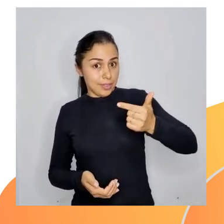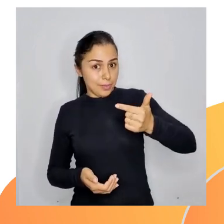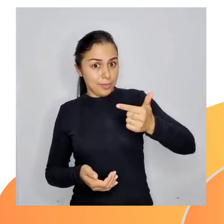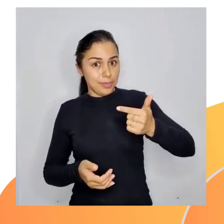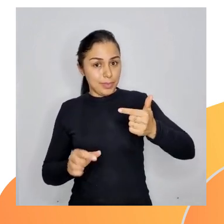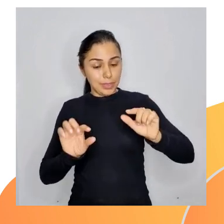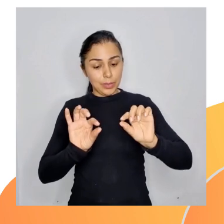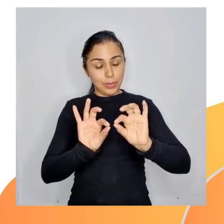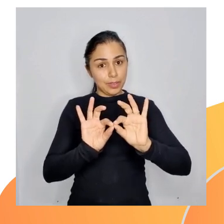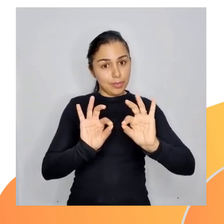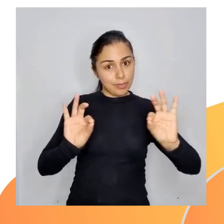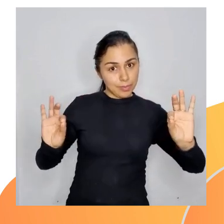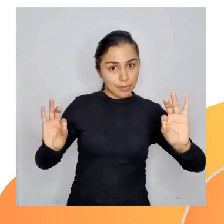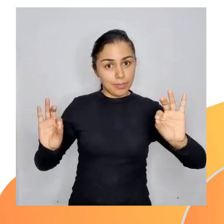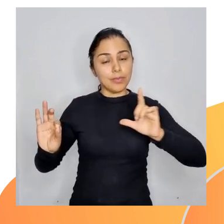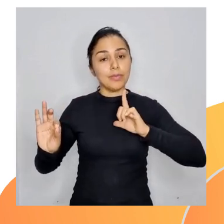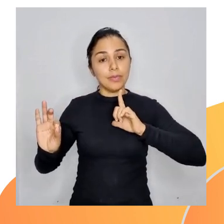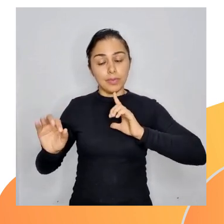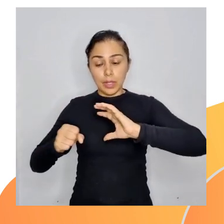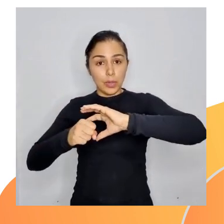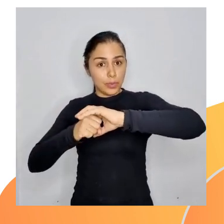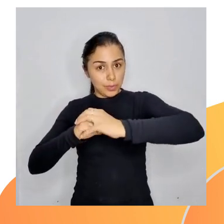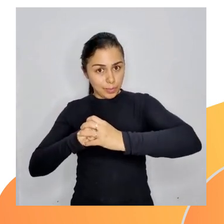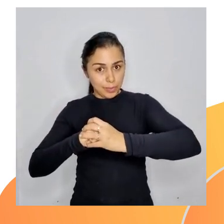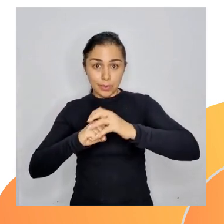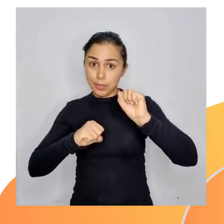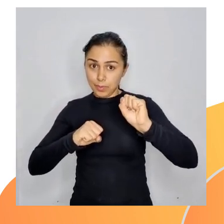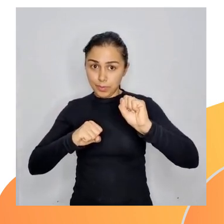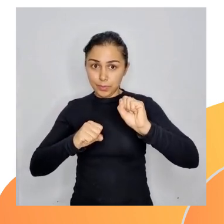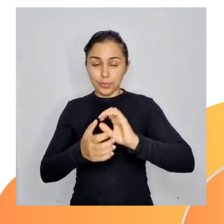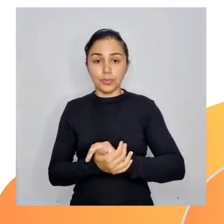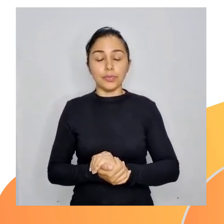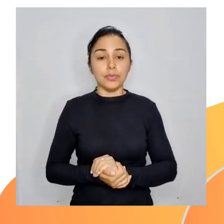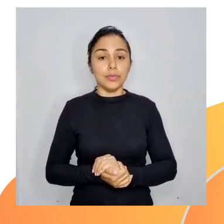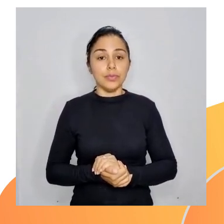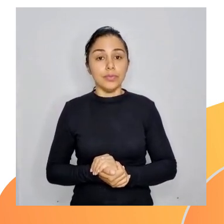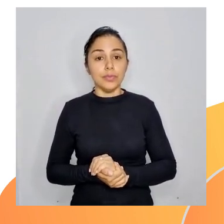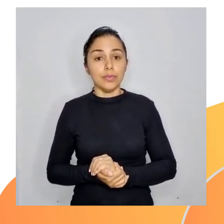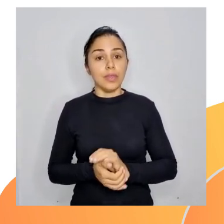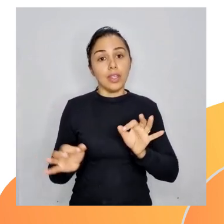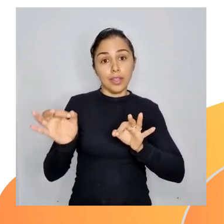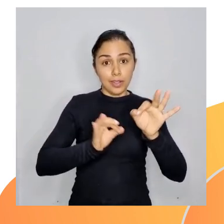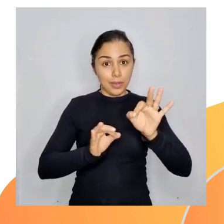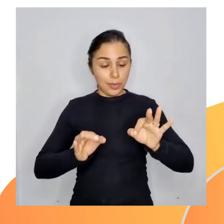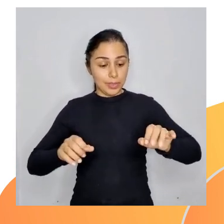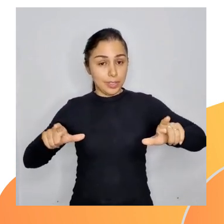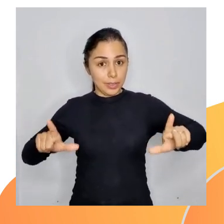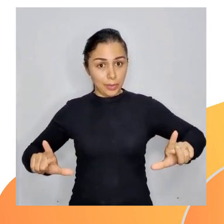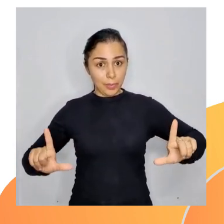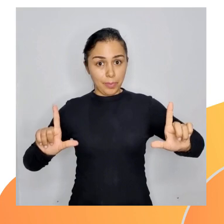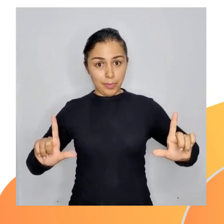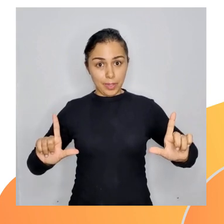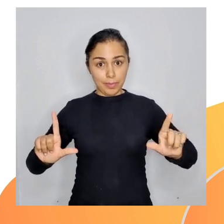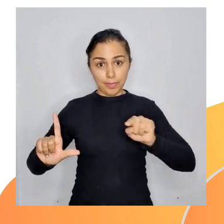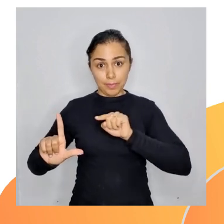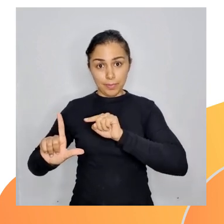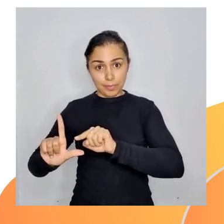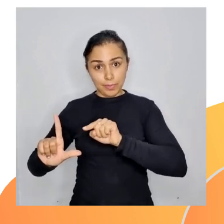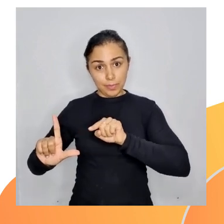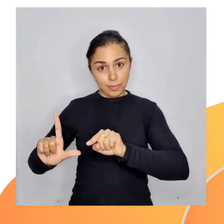xadrez. Então, eu tenho os peões na segunda linha, eu tenho as situações